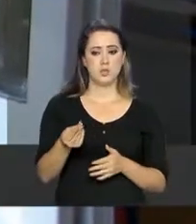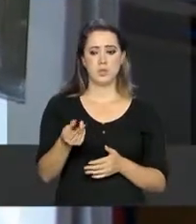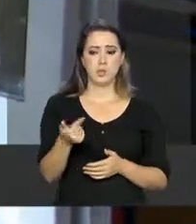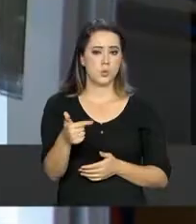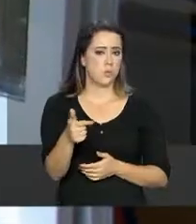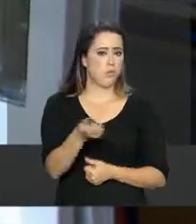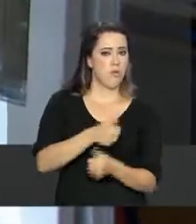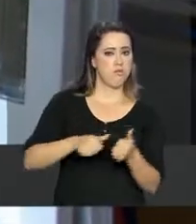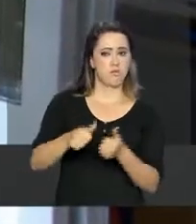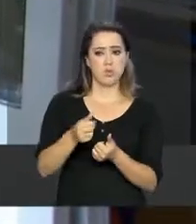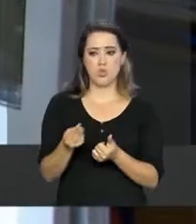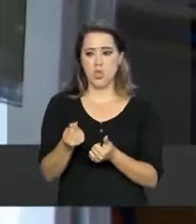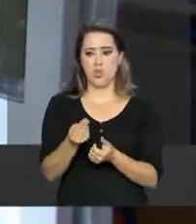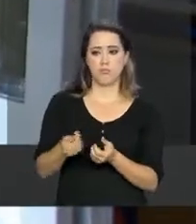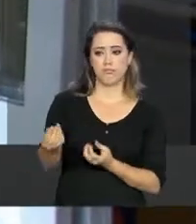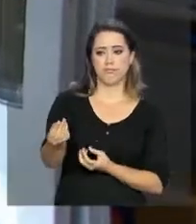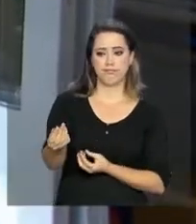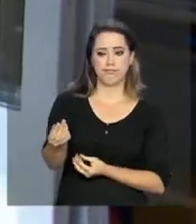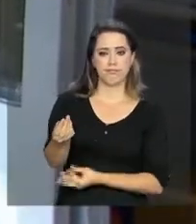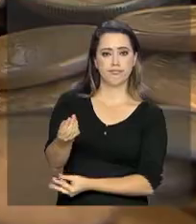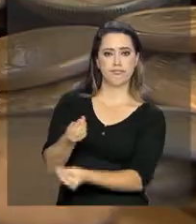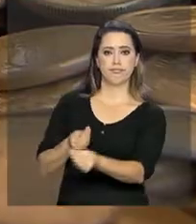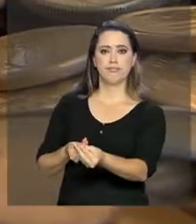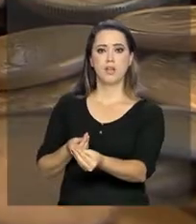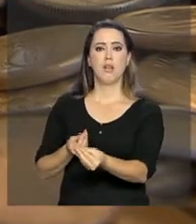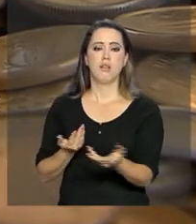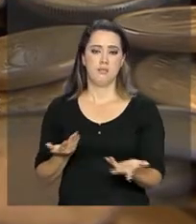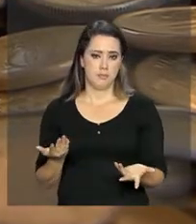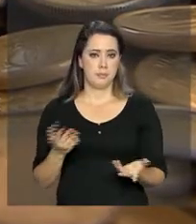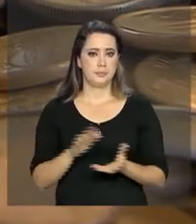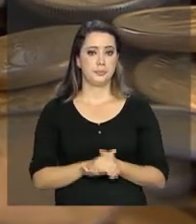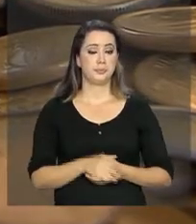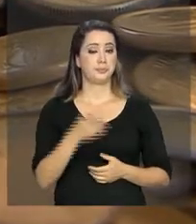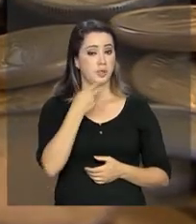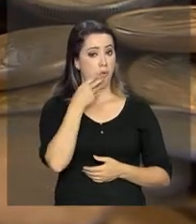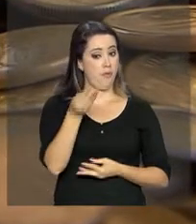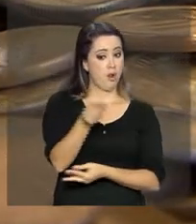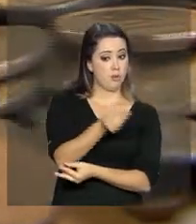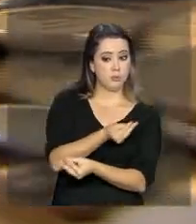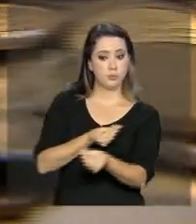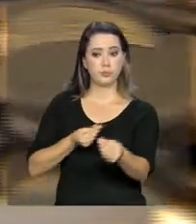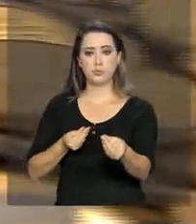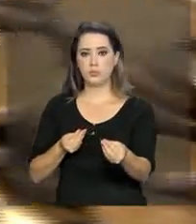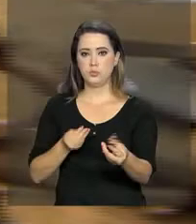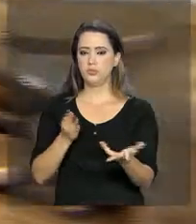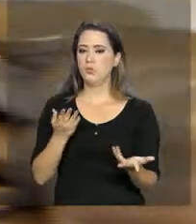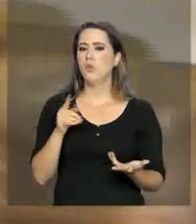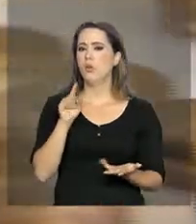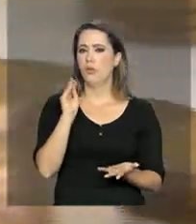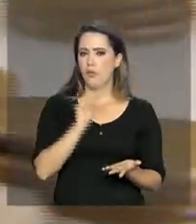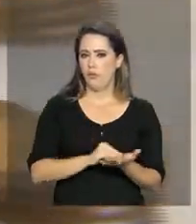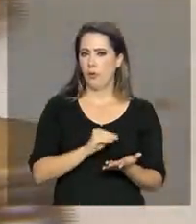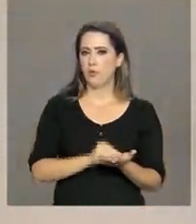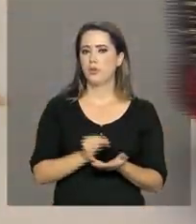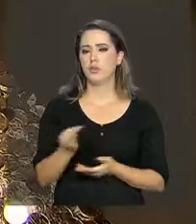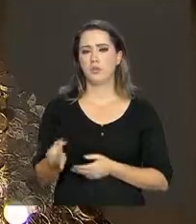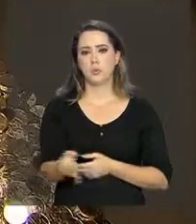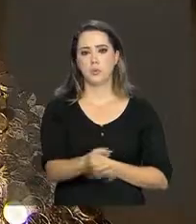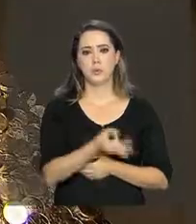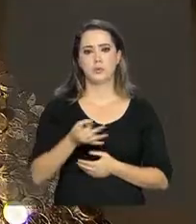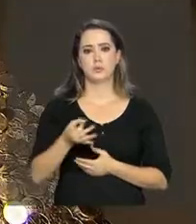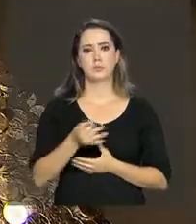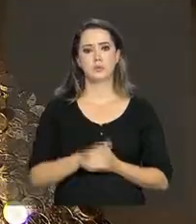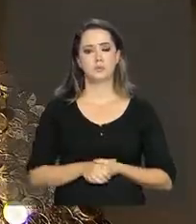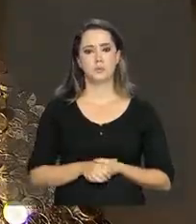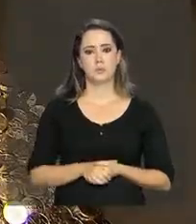troco cartão não é passado dando pronto e falando em troco não é por acaso que esteja faltando moedas nos caixas